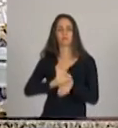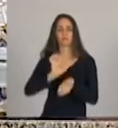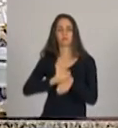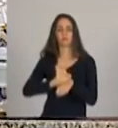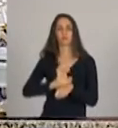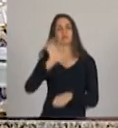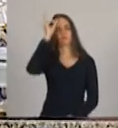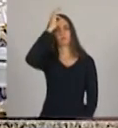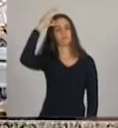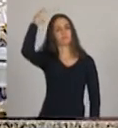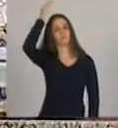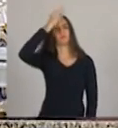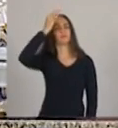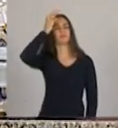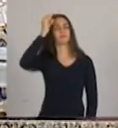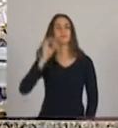Santo,